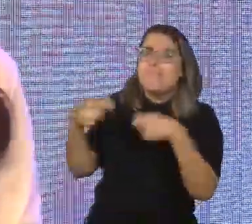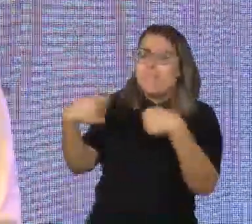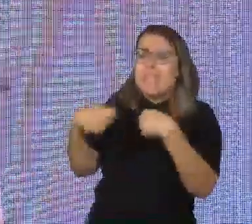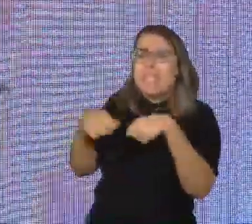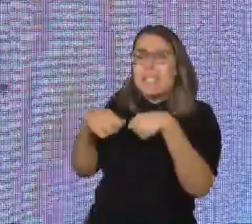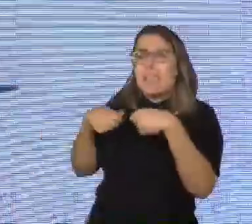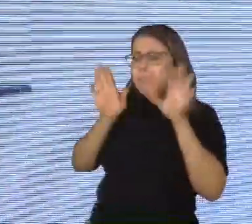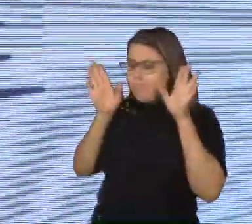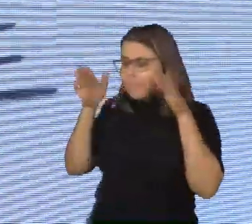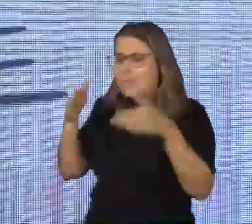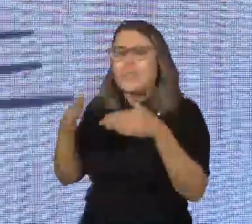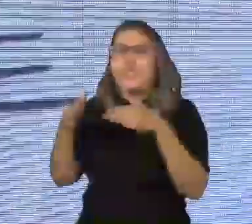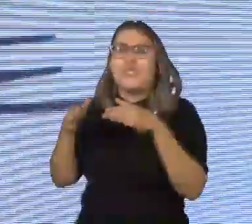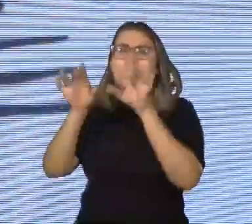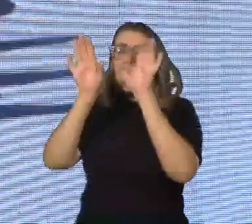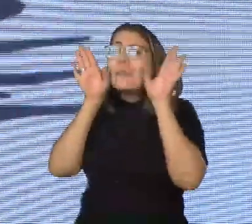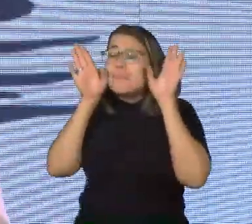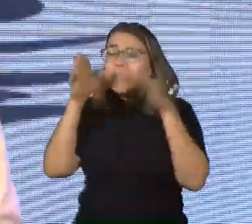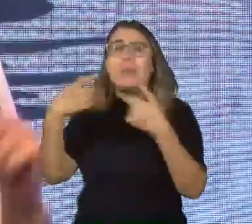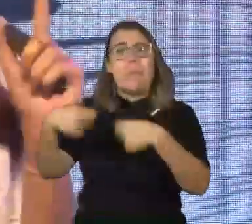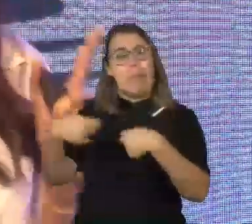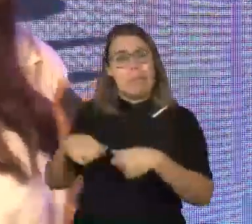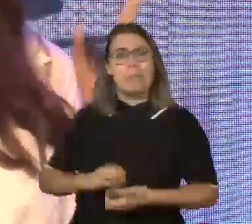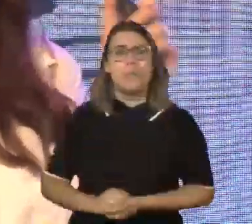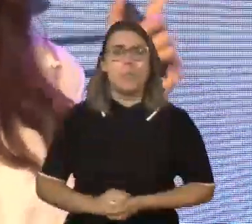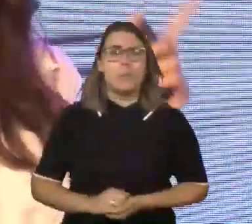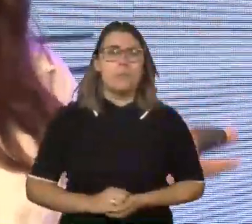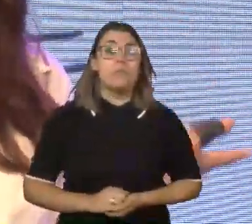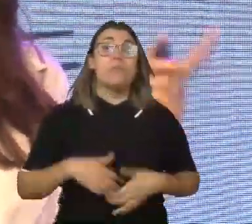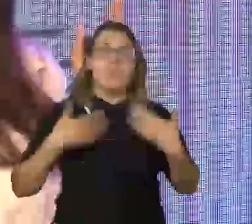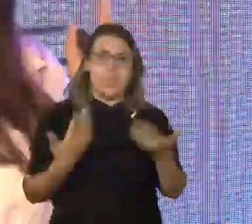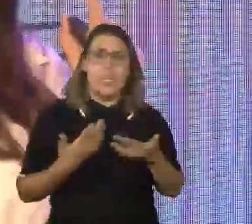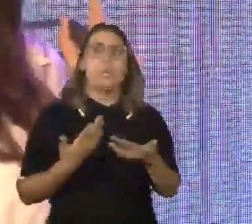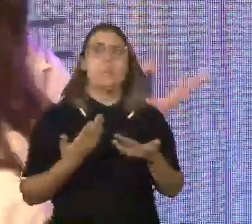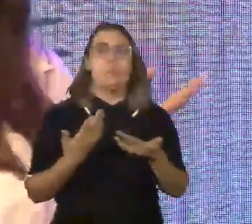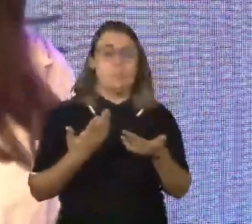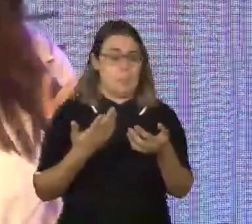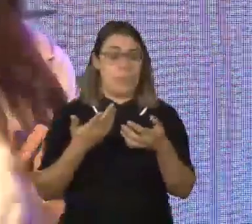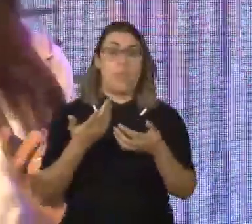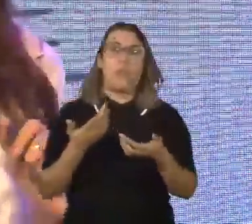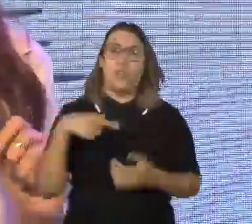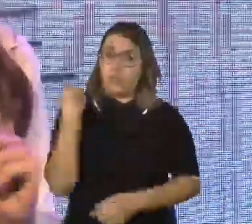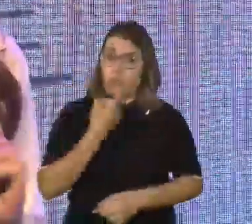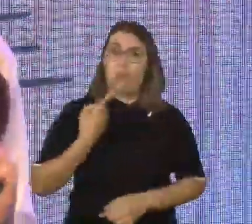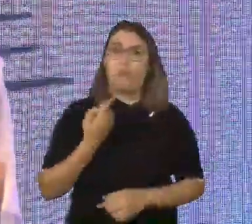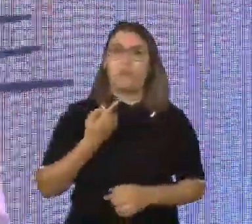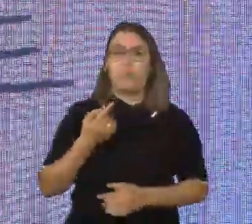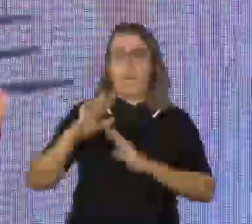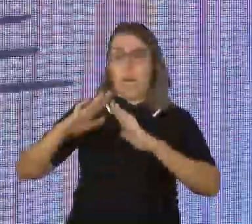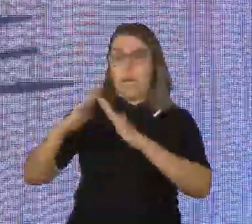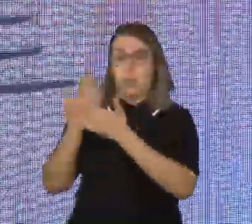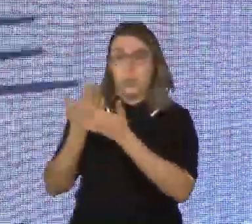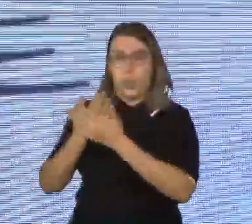necessidade educacional específica. Lá, nesse atendimento, nesse serviço que é prestado pela